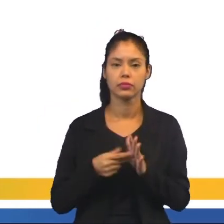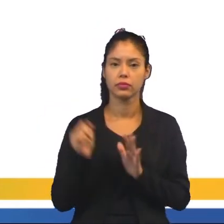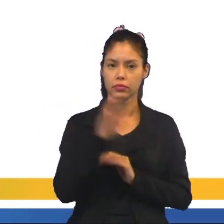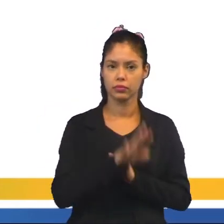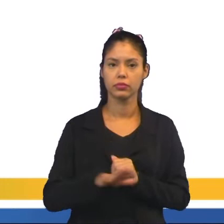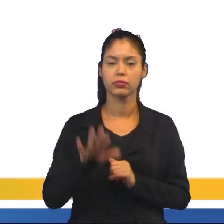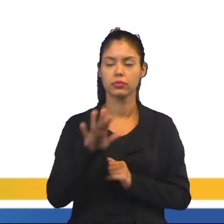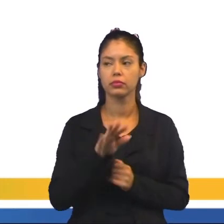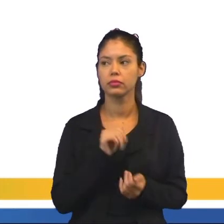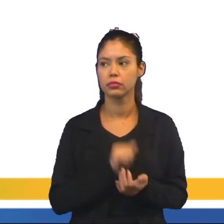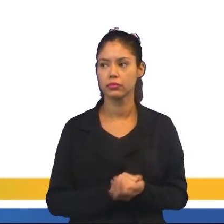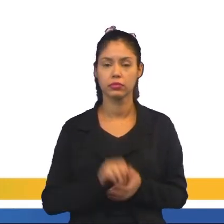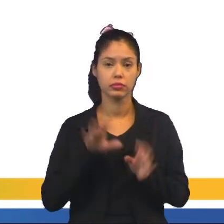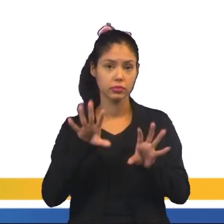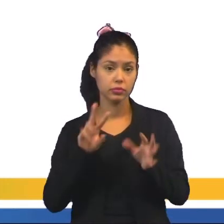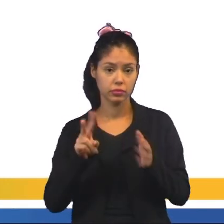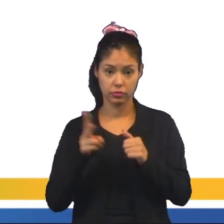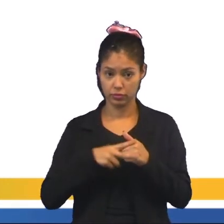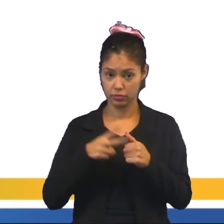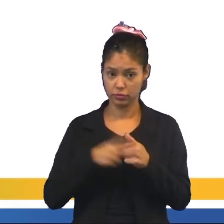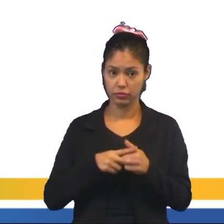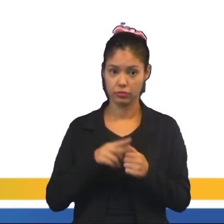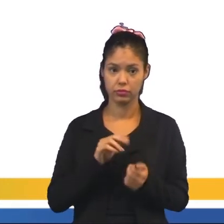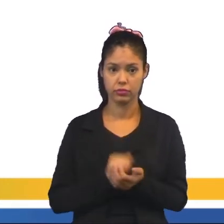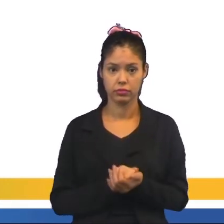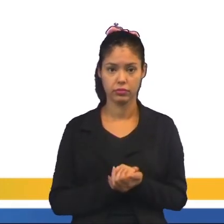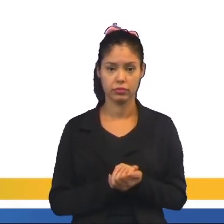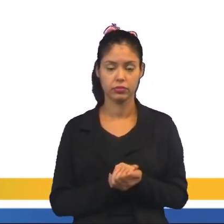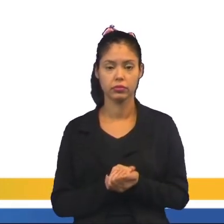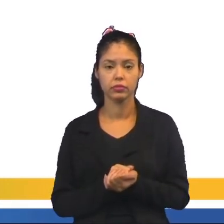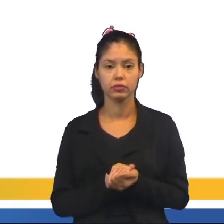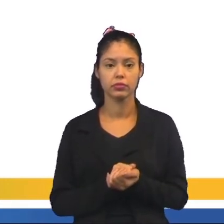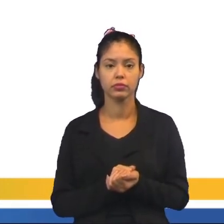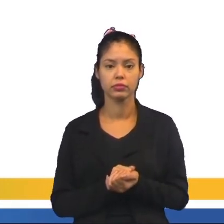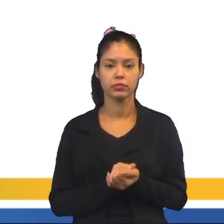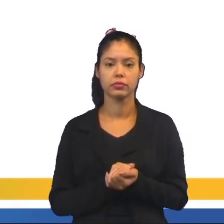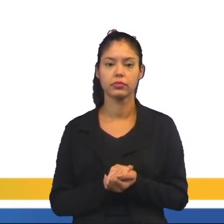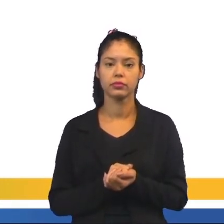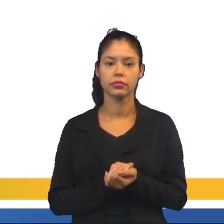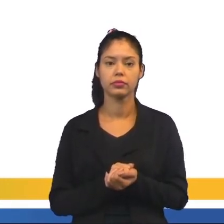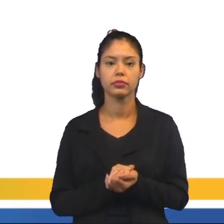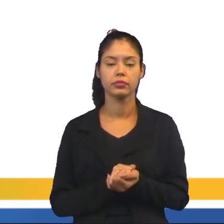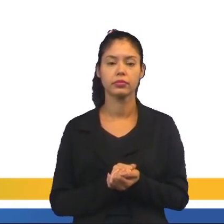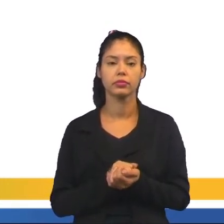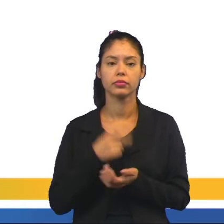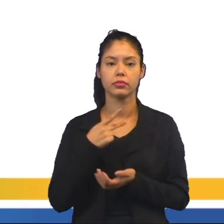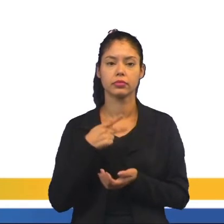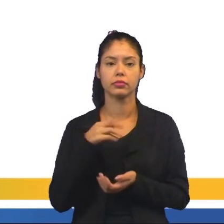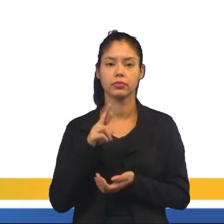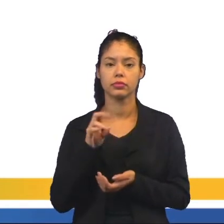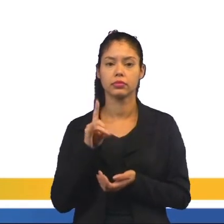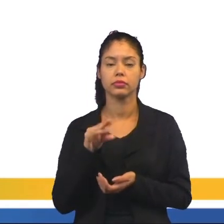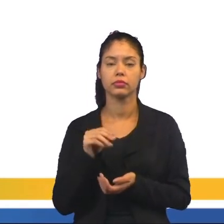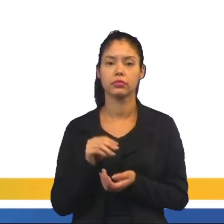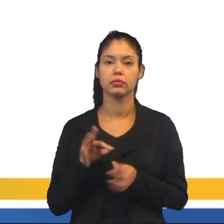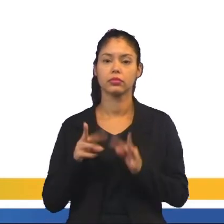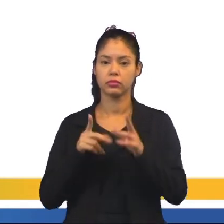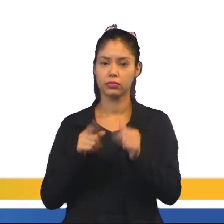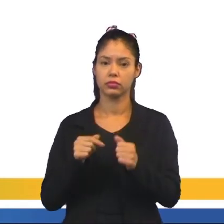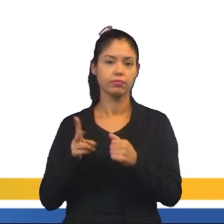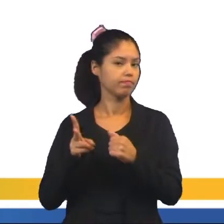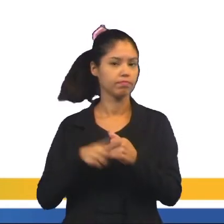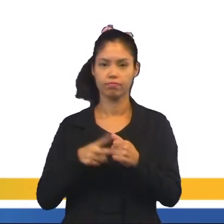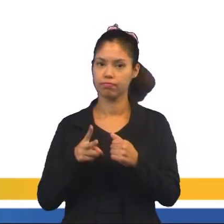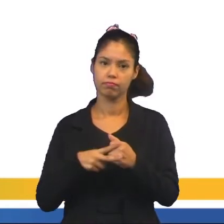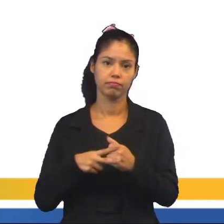significado Total então isso eu chamo de verbo intransitivo tá Oi e o predicado o predicado é tudo